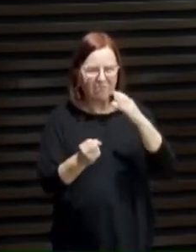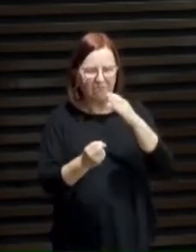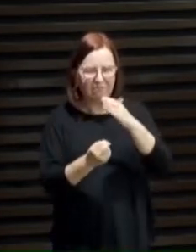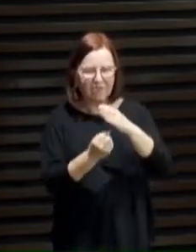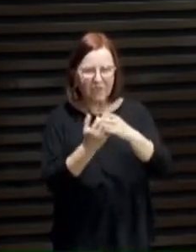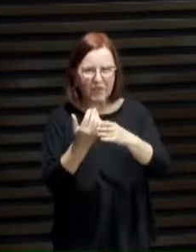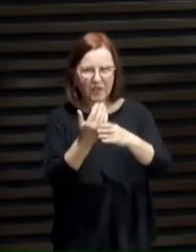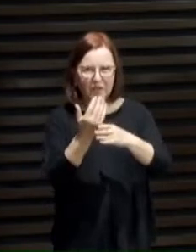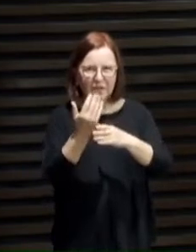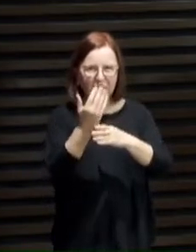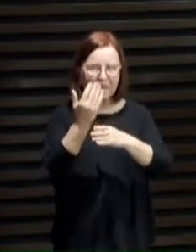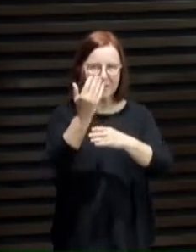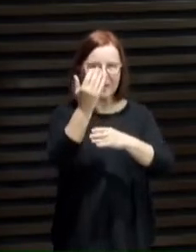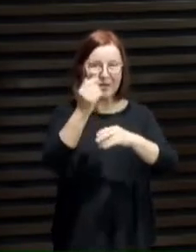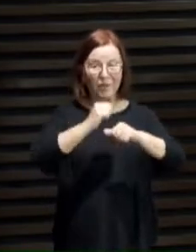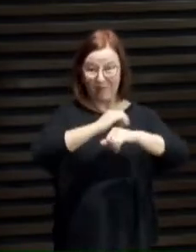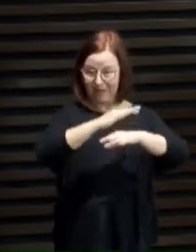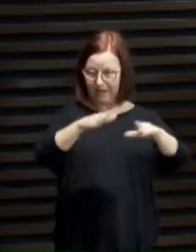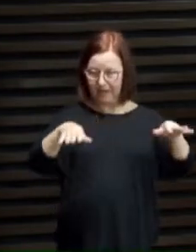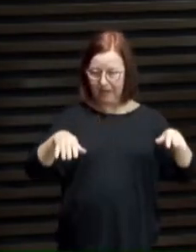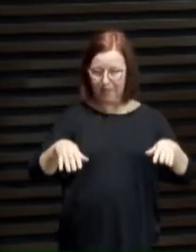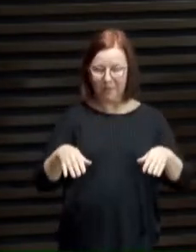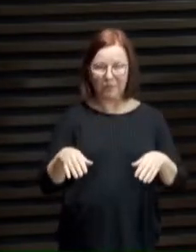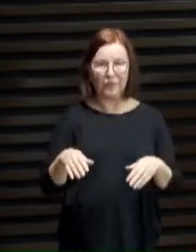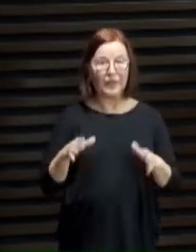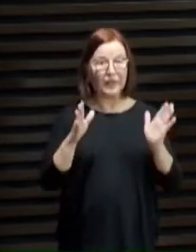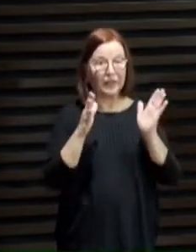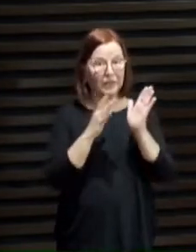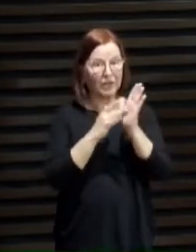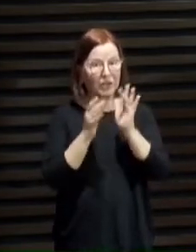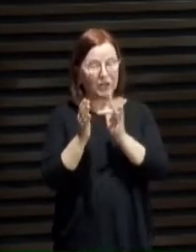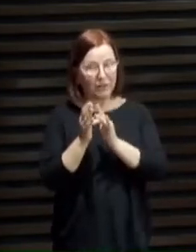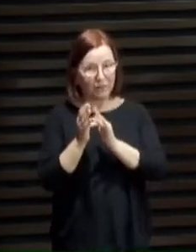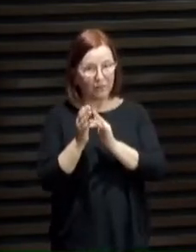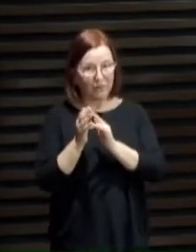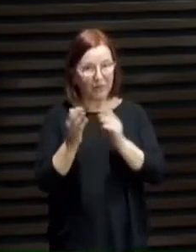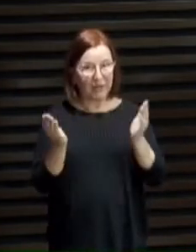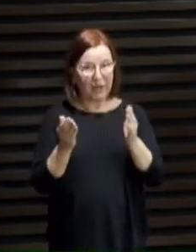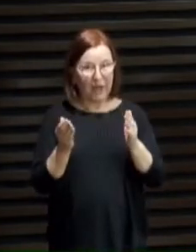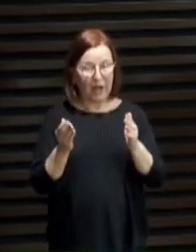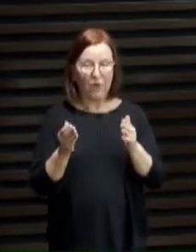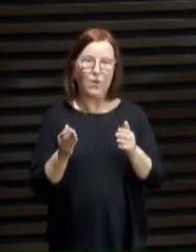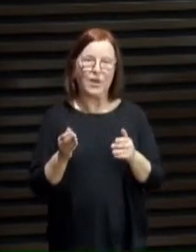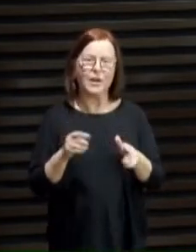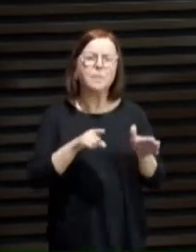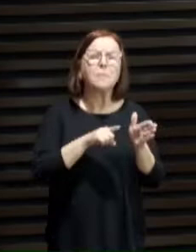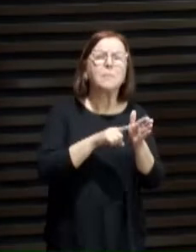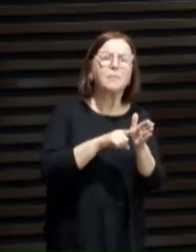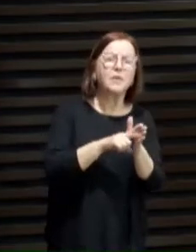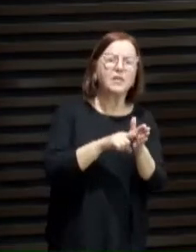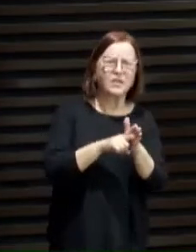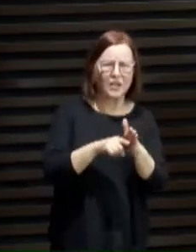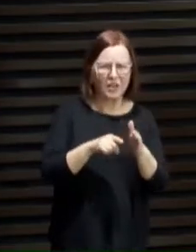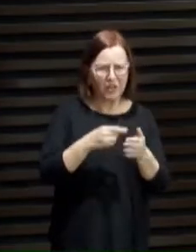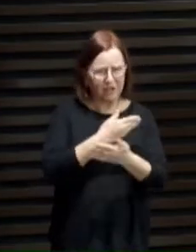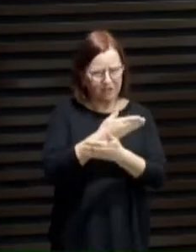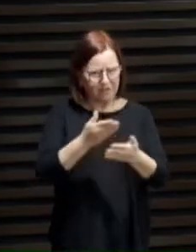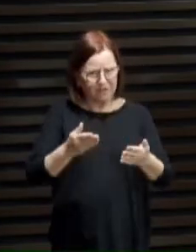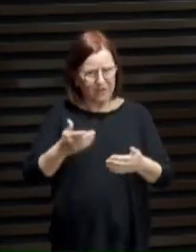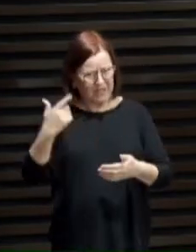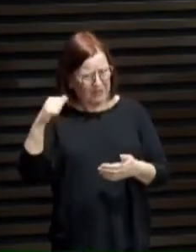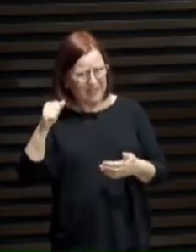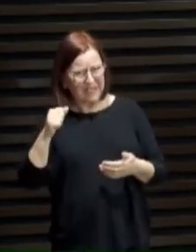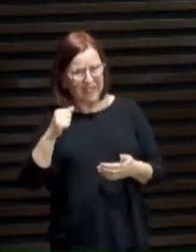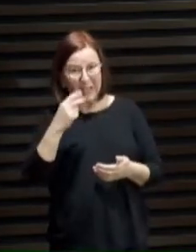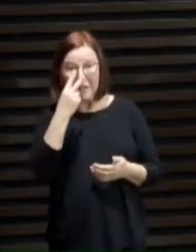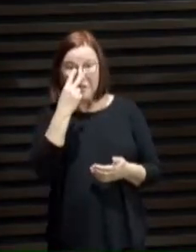dizendo: observe os lírios do campo. Agora não é mais a coisa. Jesus está perguntando se eles são capazes de ver um